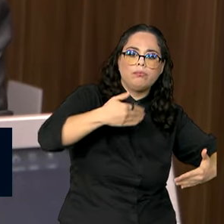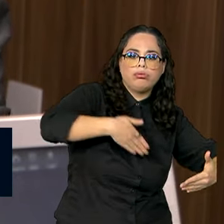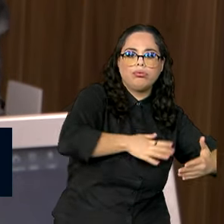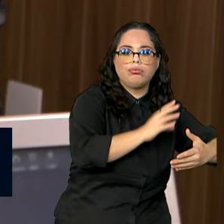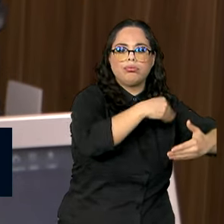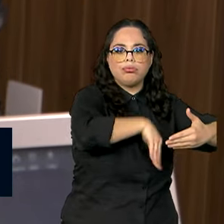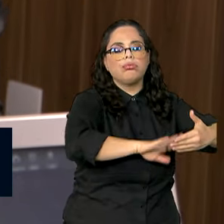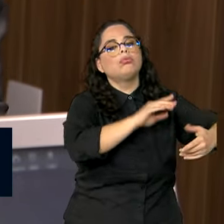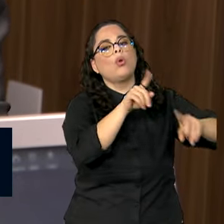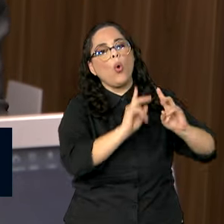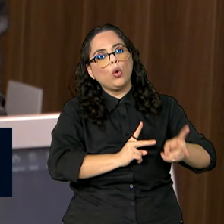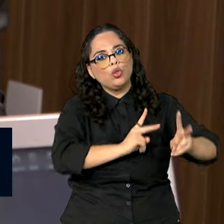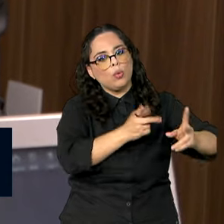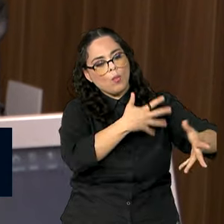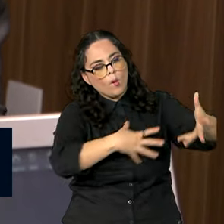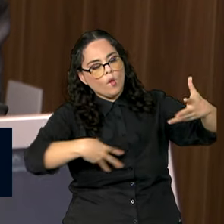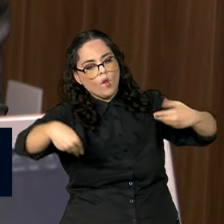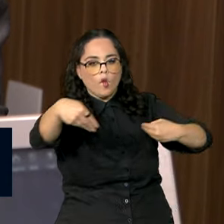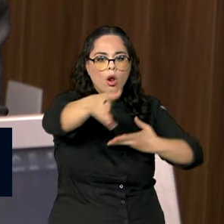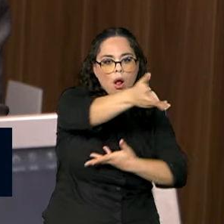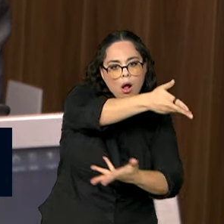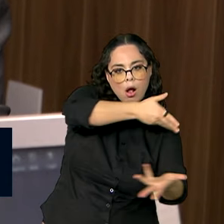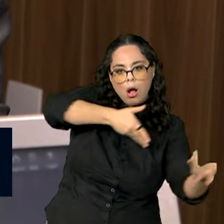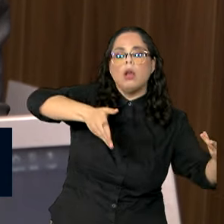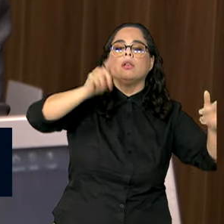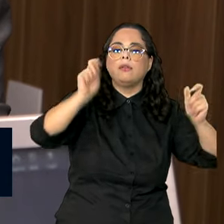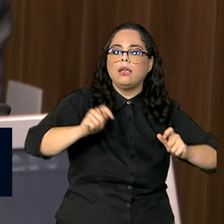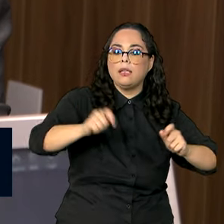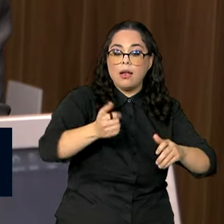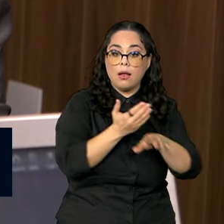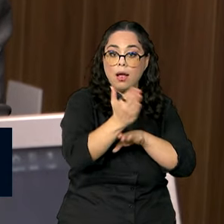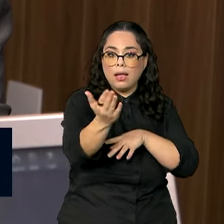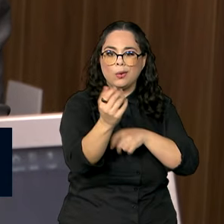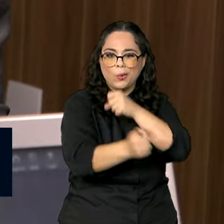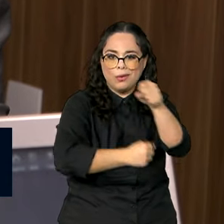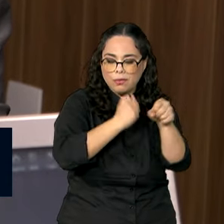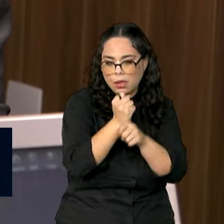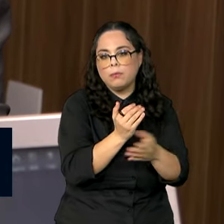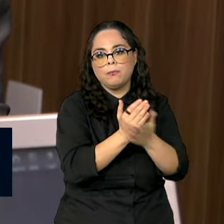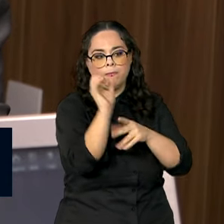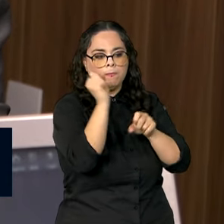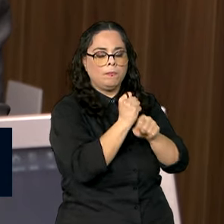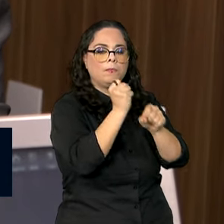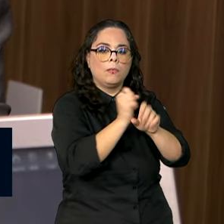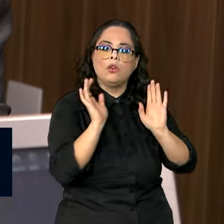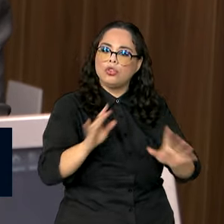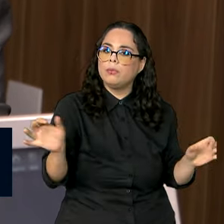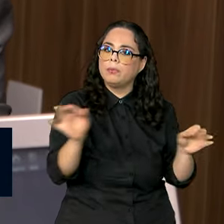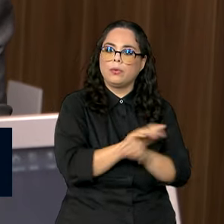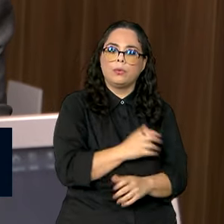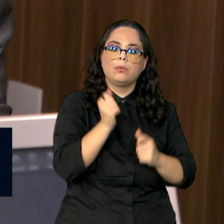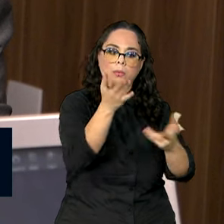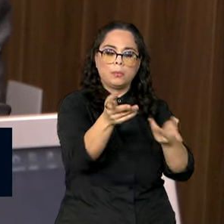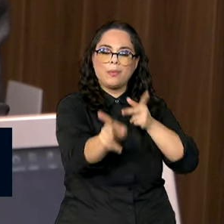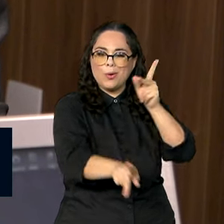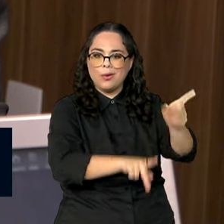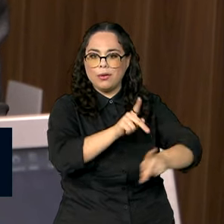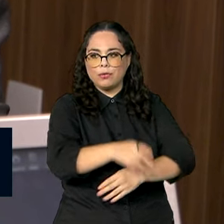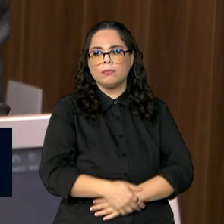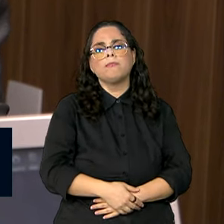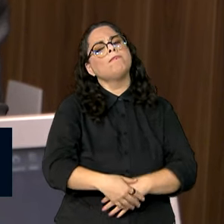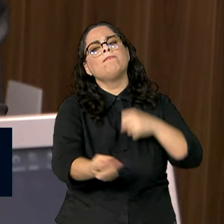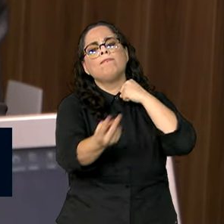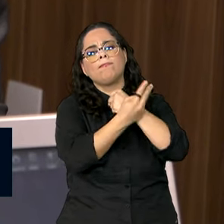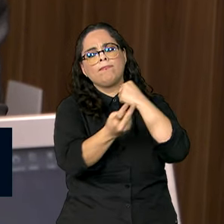até de planejar aí no começo do ano que vem está sendo grandes obras entregues já para a população. Então, do ponto de vista de